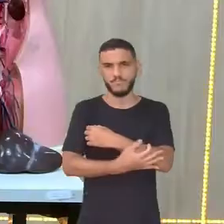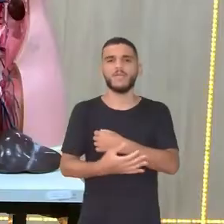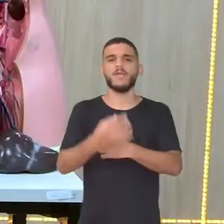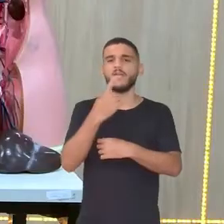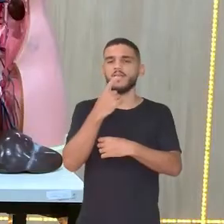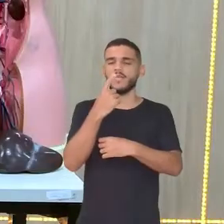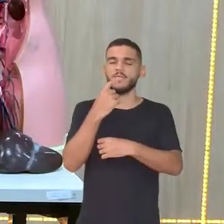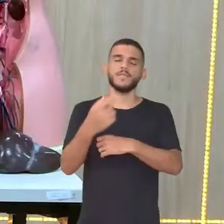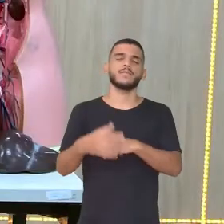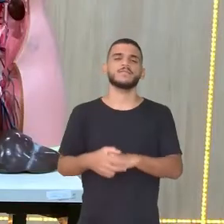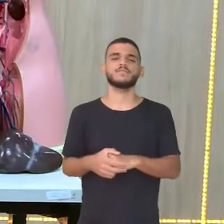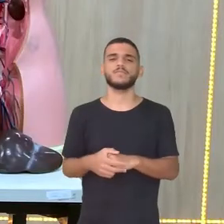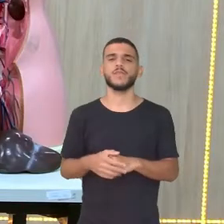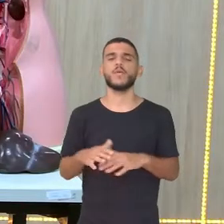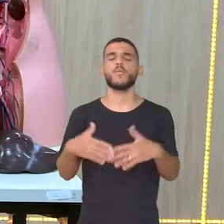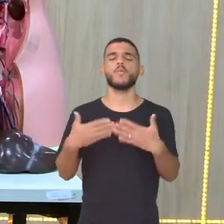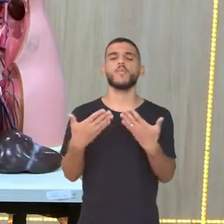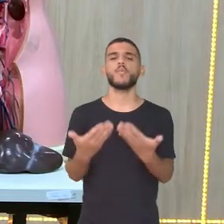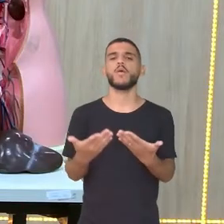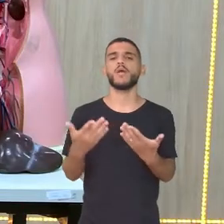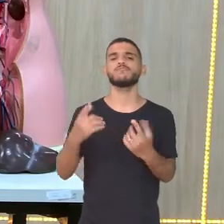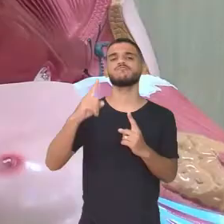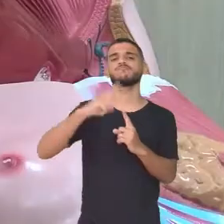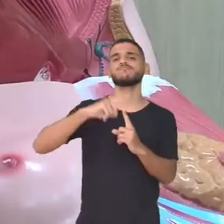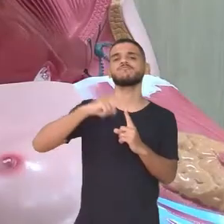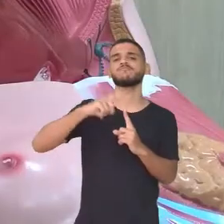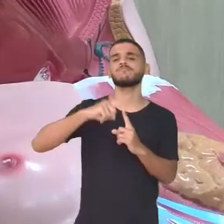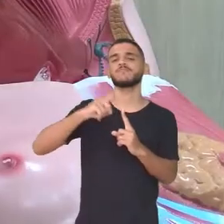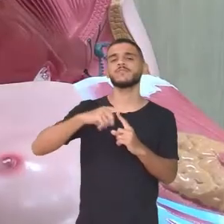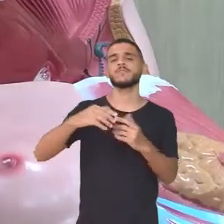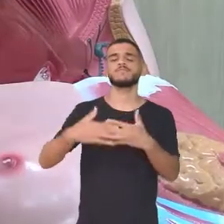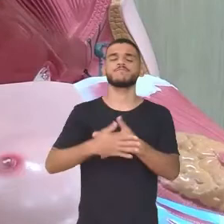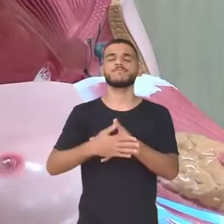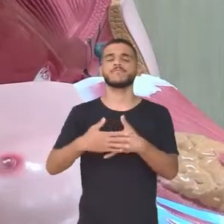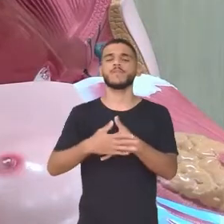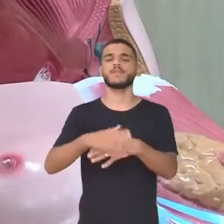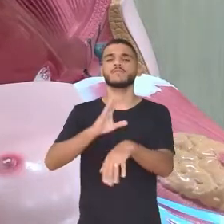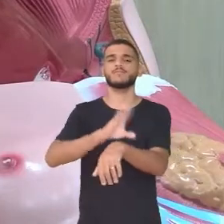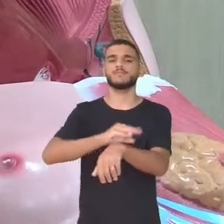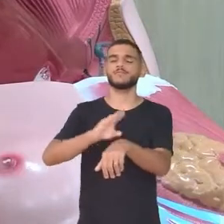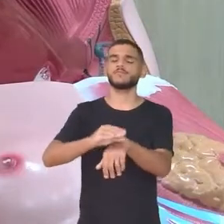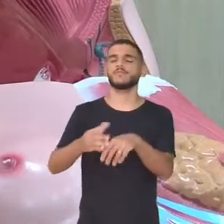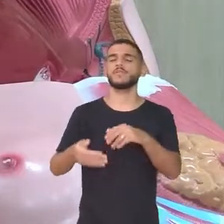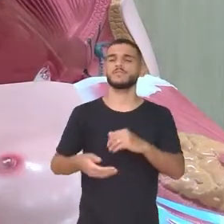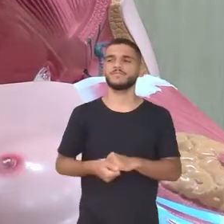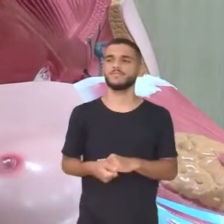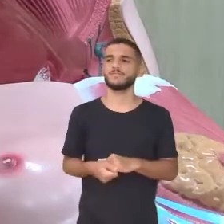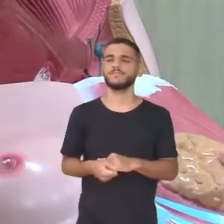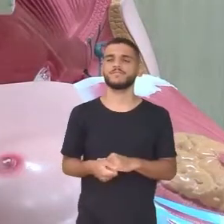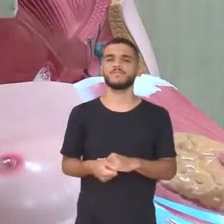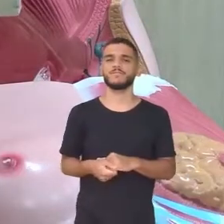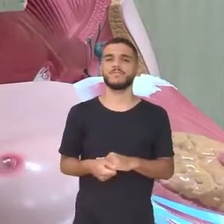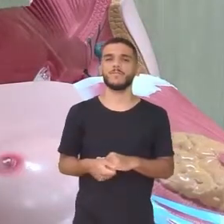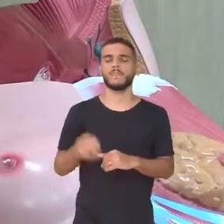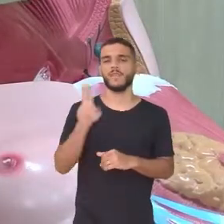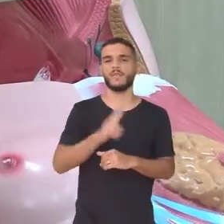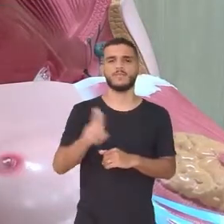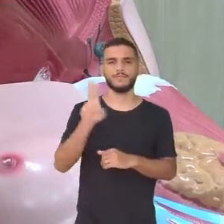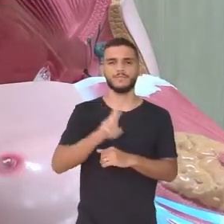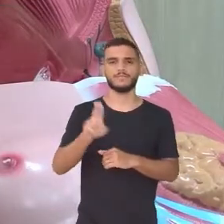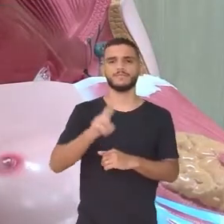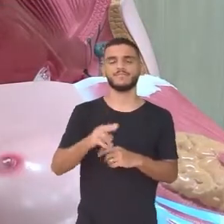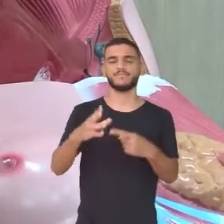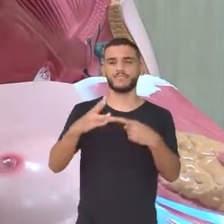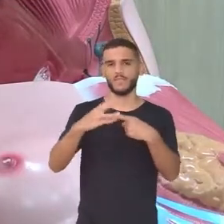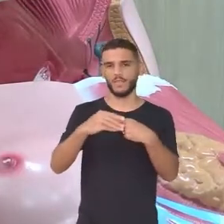tecido muscular é esse? Então, durante a nossa aula, eu vou mostrar aqui a vocês. Então, eu com uma canetinha vermelha fiz aí